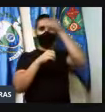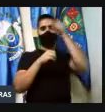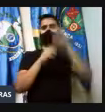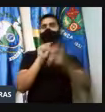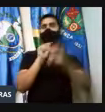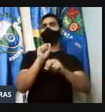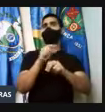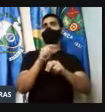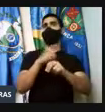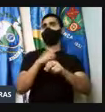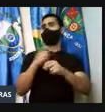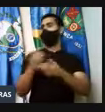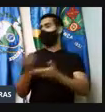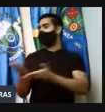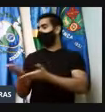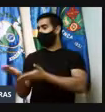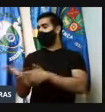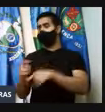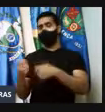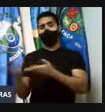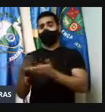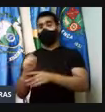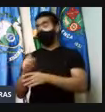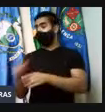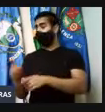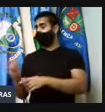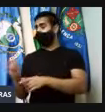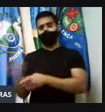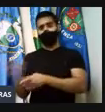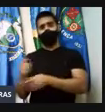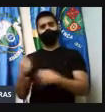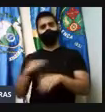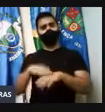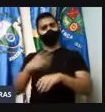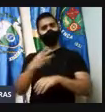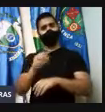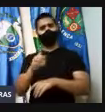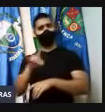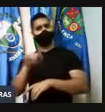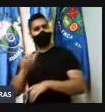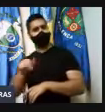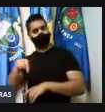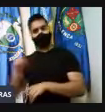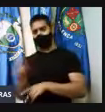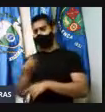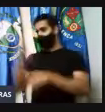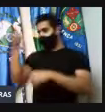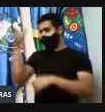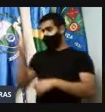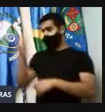estava convocada há mais de 30 dias para vir aqui nessa casa prestar o